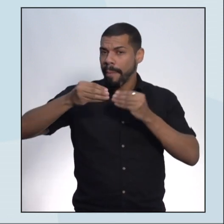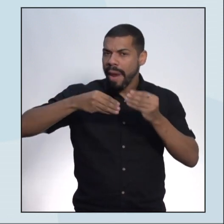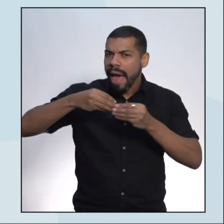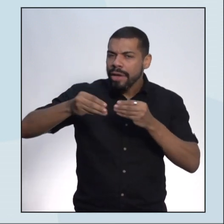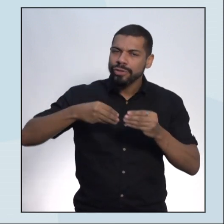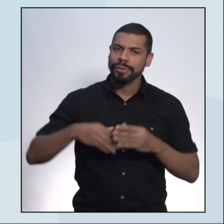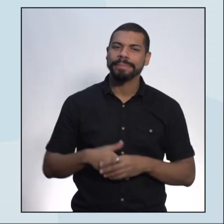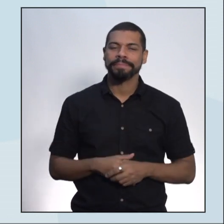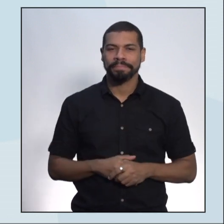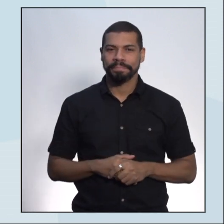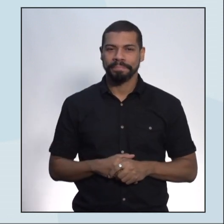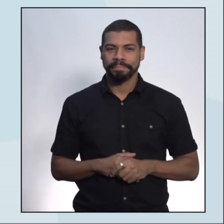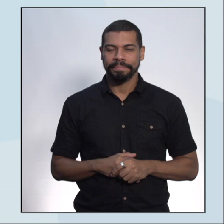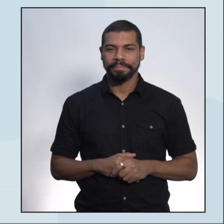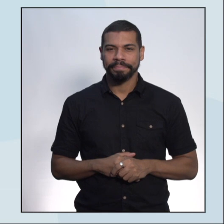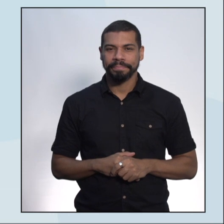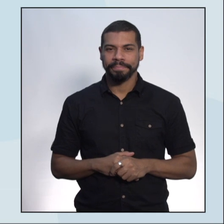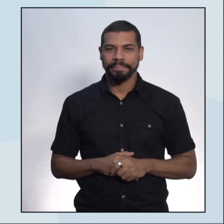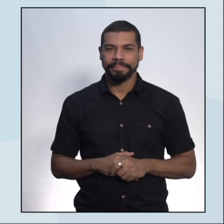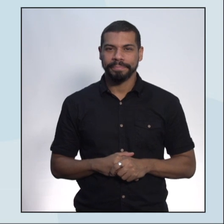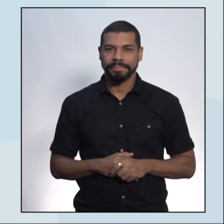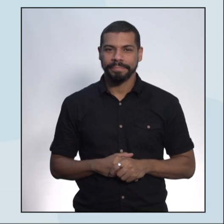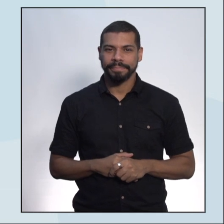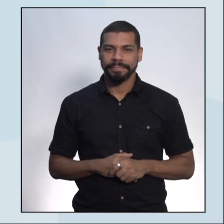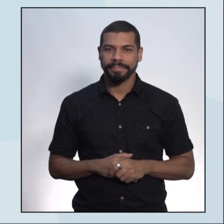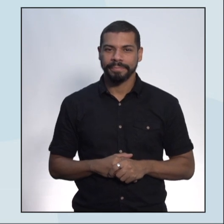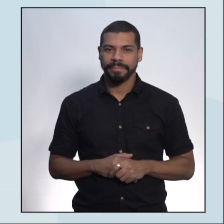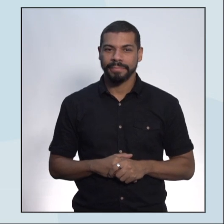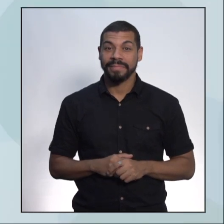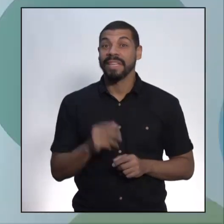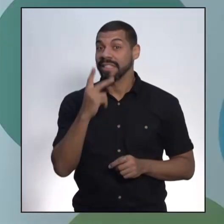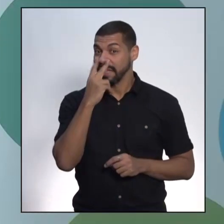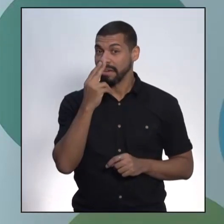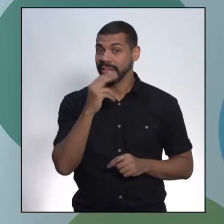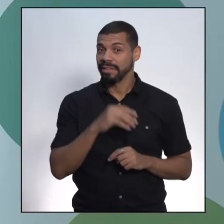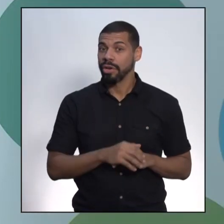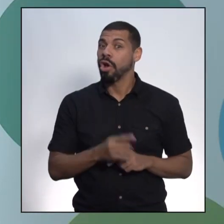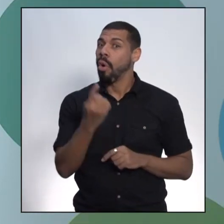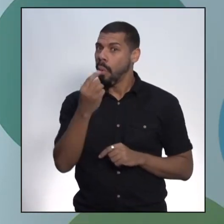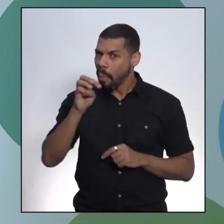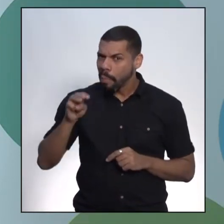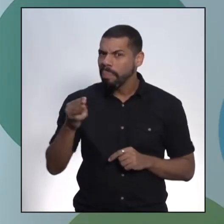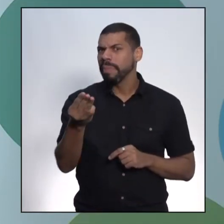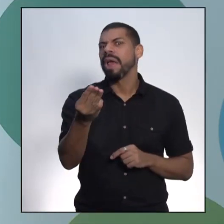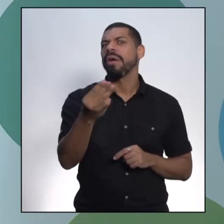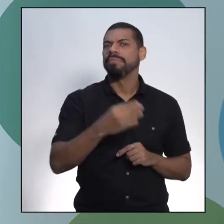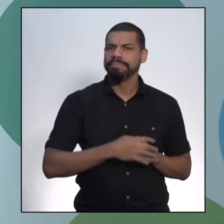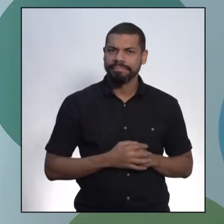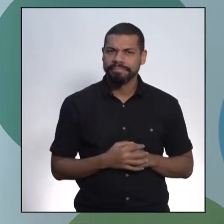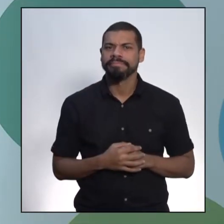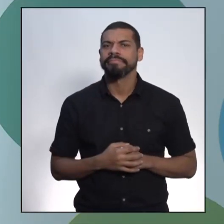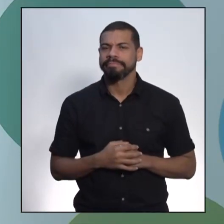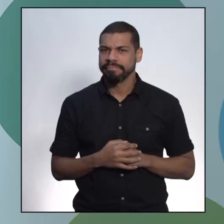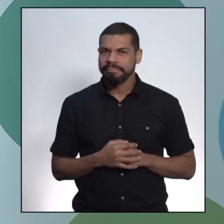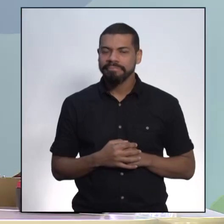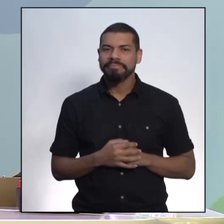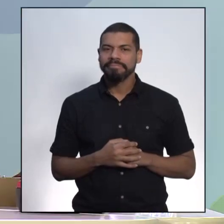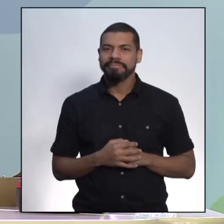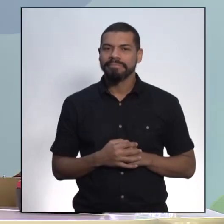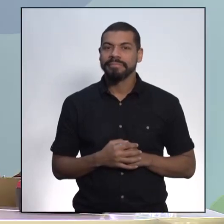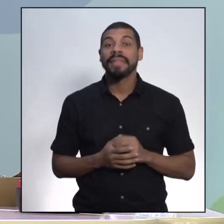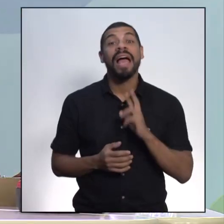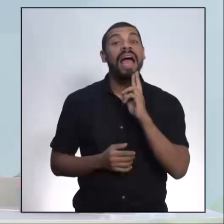pode passar para a gente colocar? Tem bastante gente achando que é 1 milhão. 1 milhão de anos. 1 milhão de anos. A